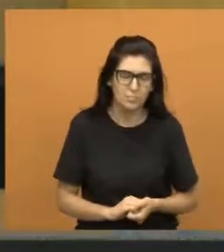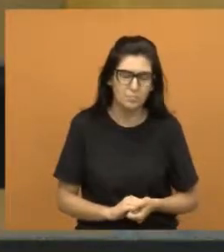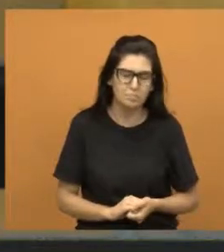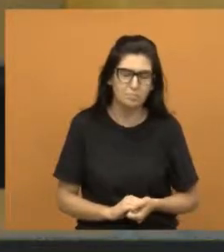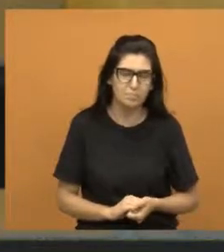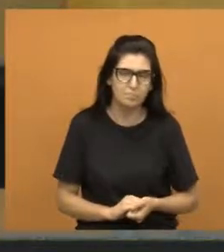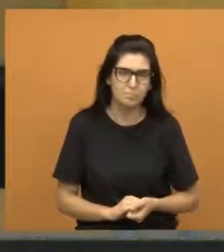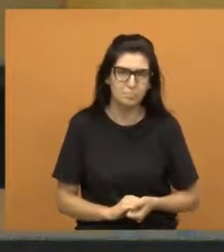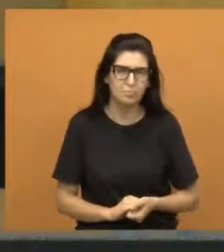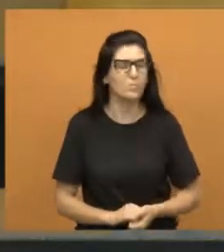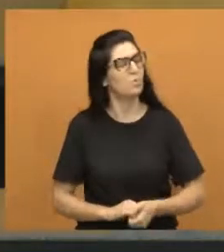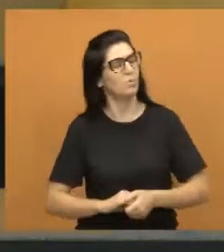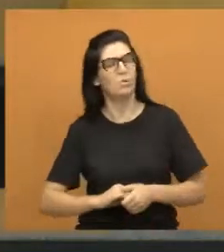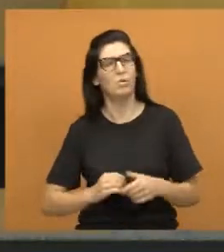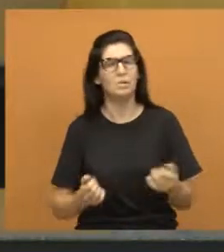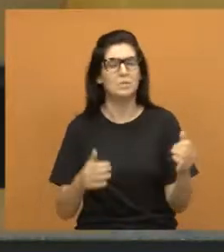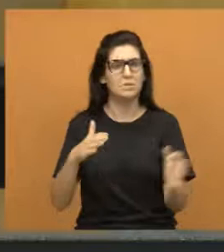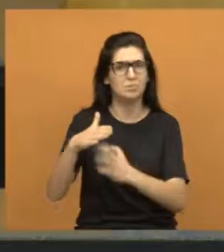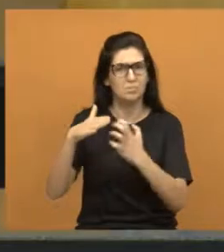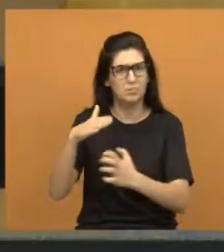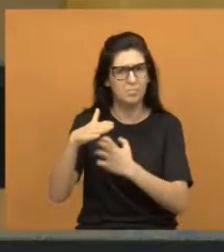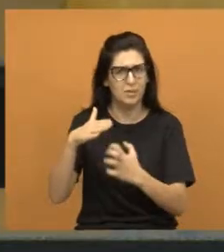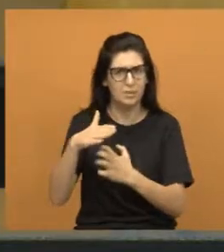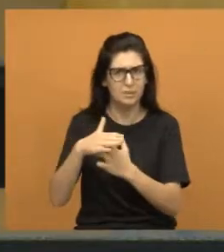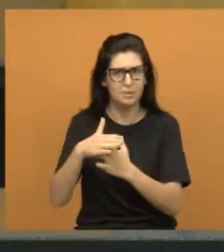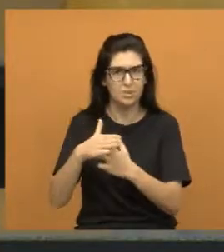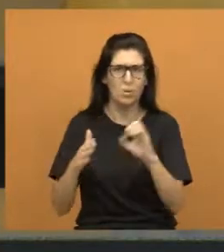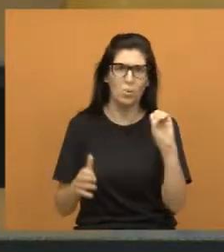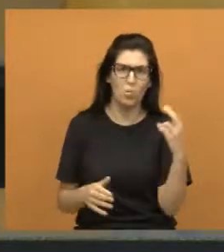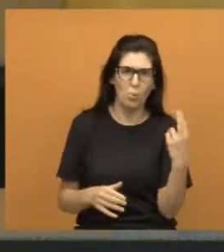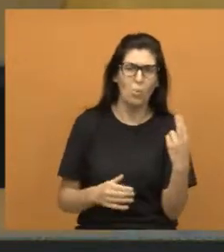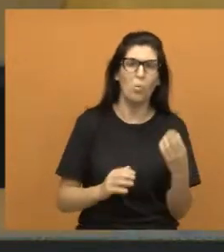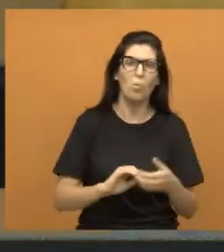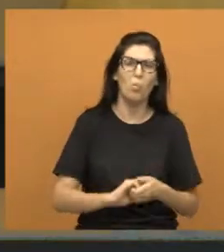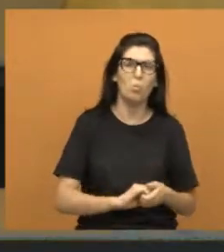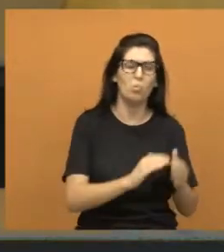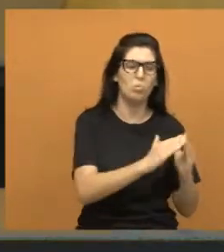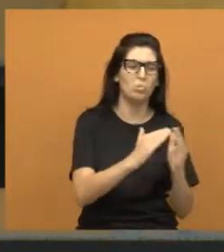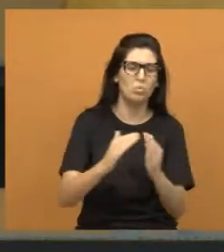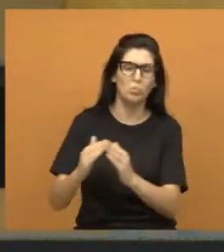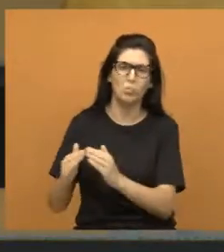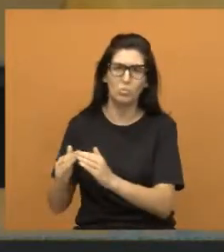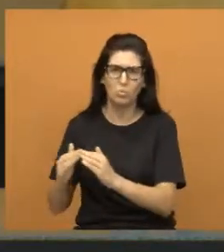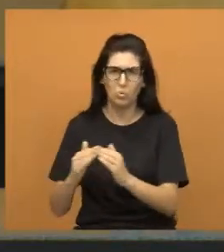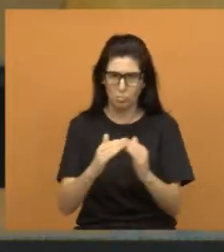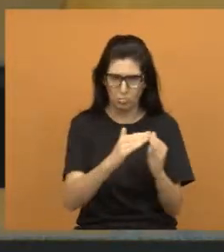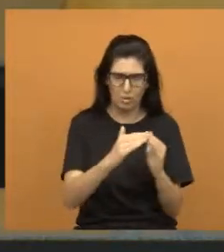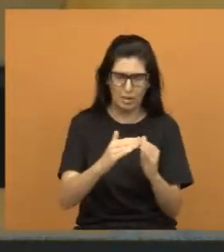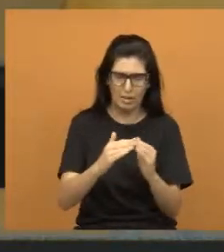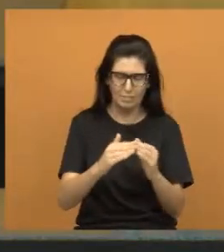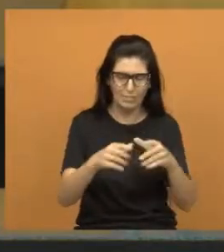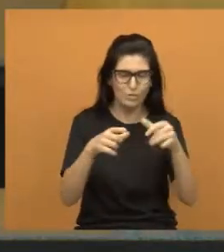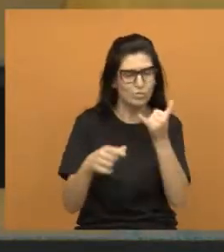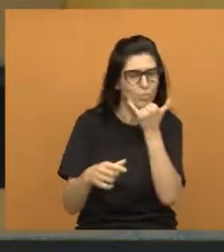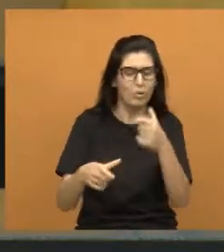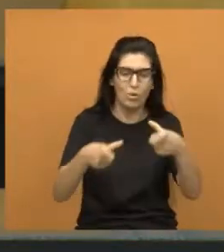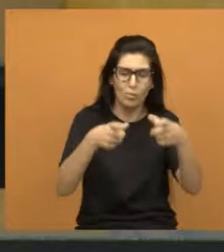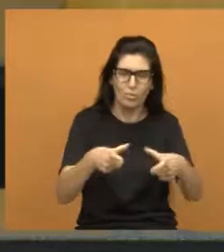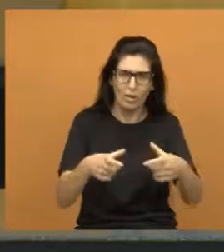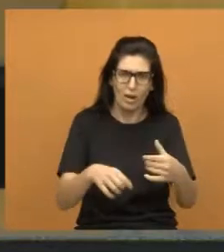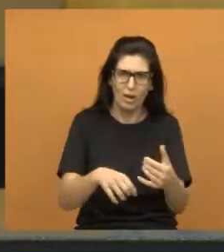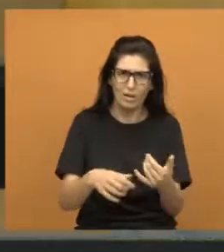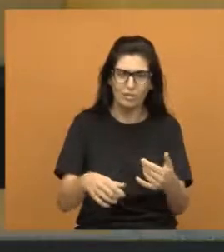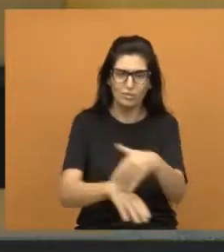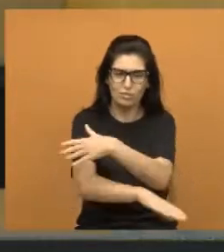tem para as empresas ou associação de moradores ou quem se interessar assumir, por exemplo,